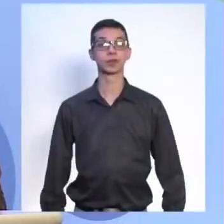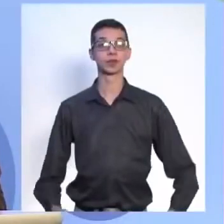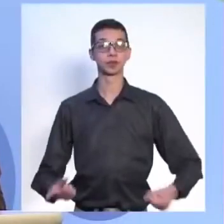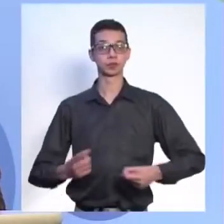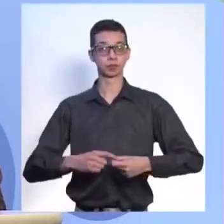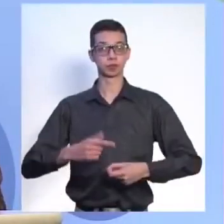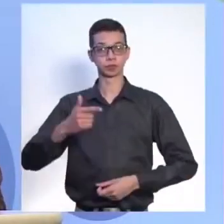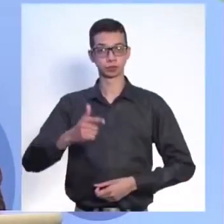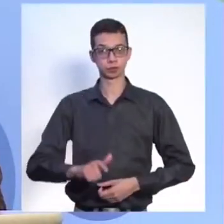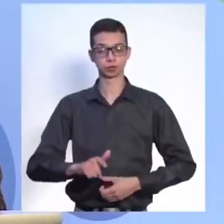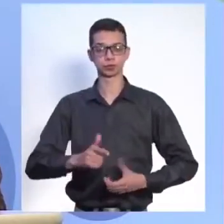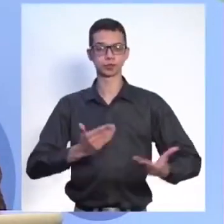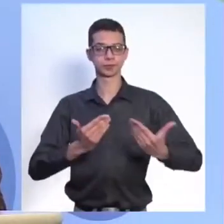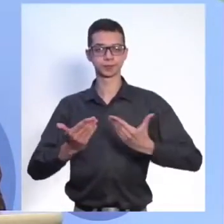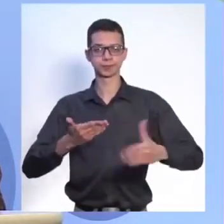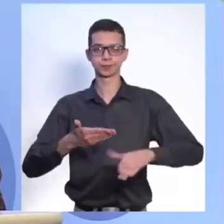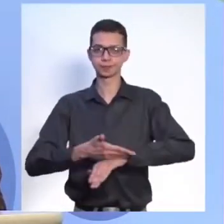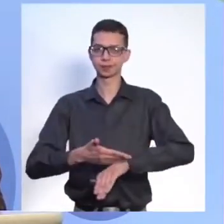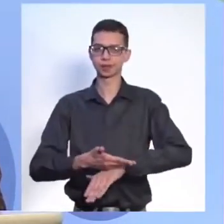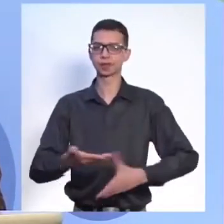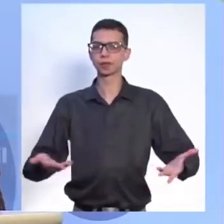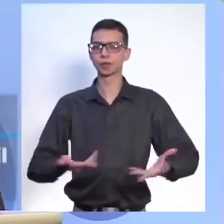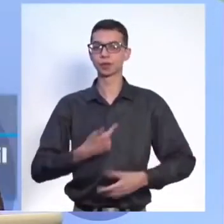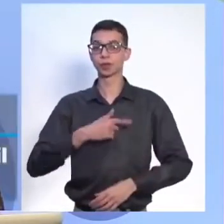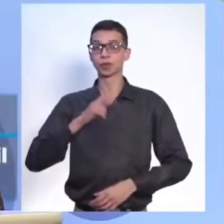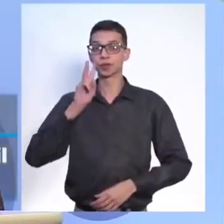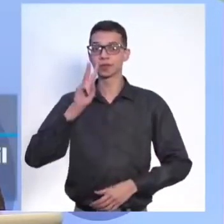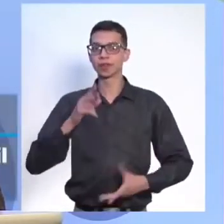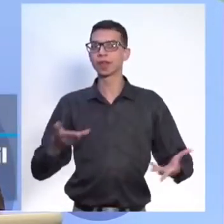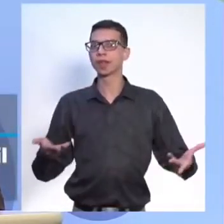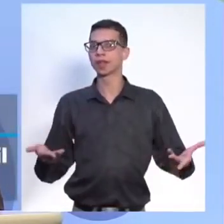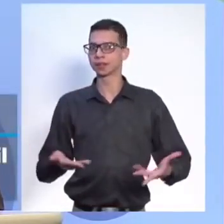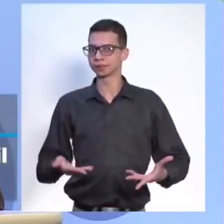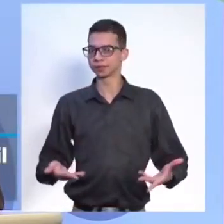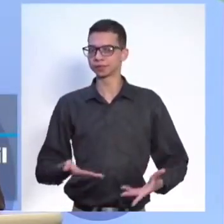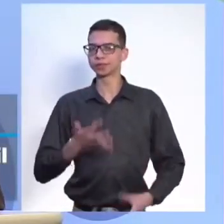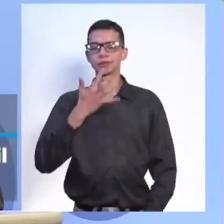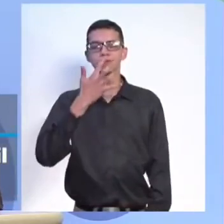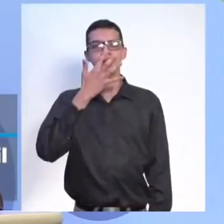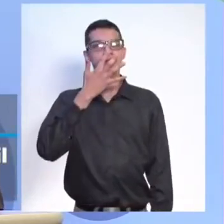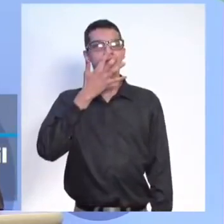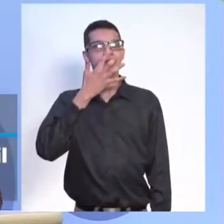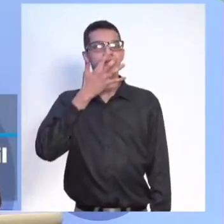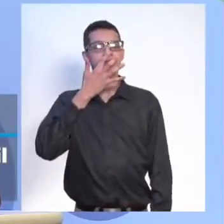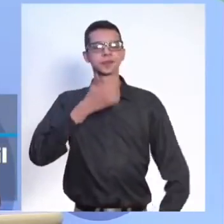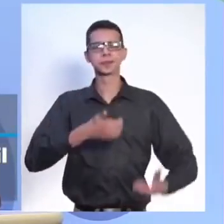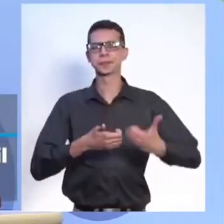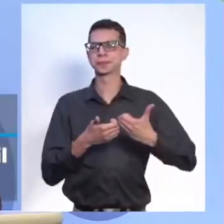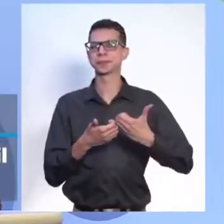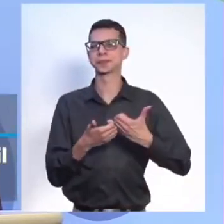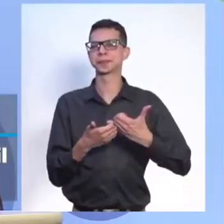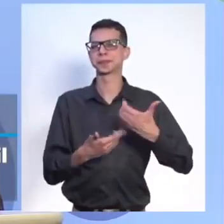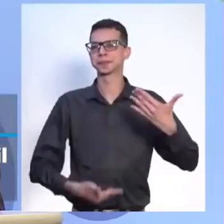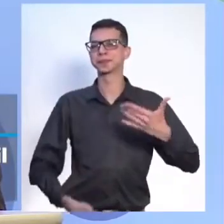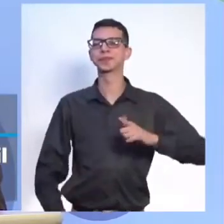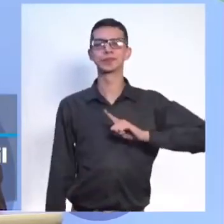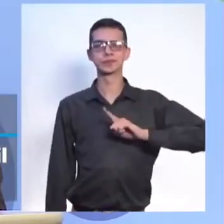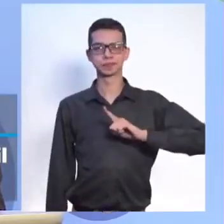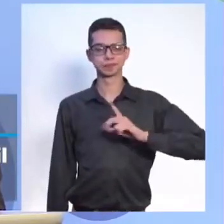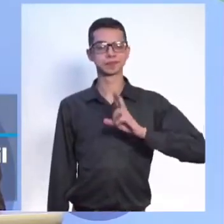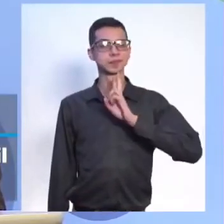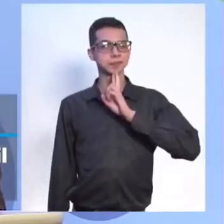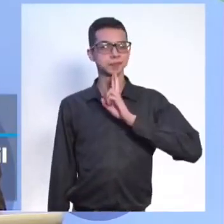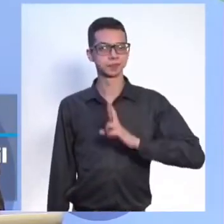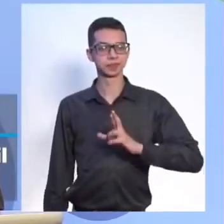Voltamos para a interação, vamos ver aqui, agora teve uma intensidade nas respostas,